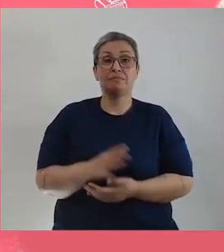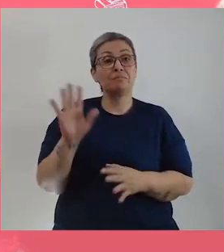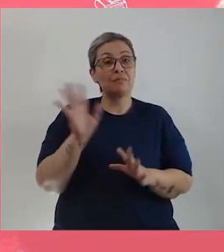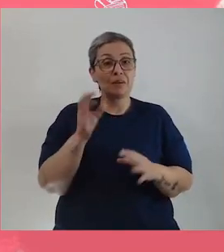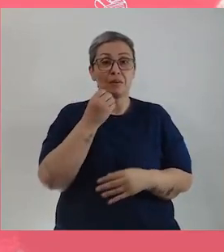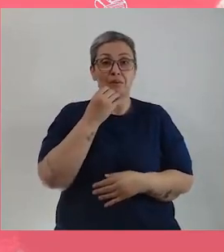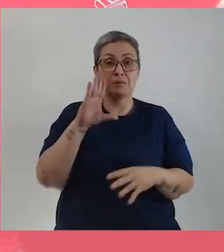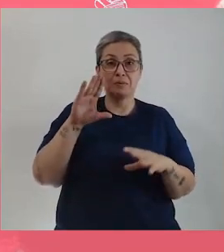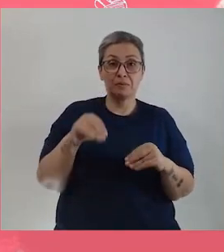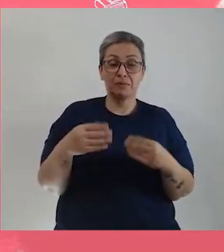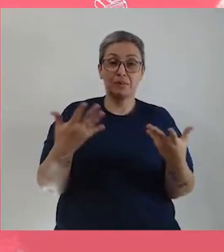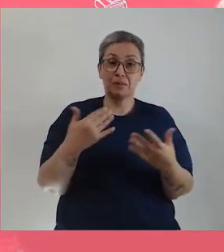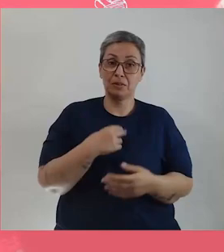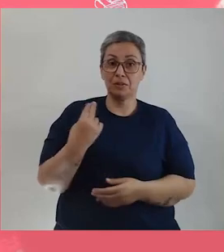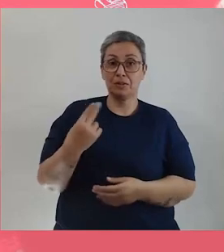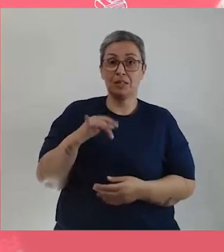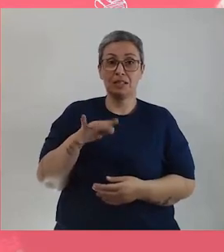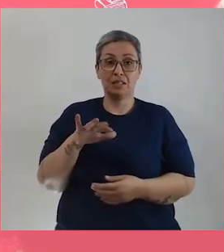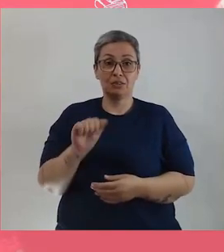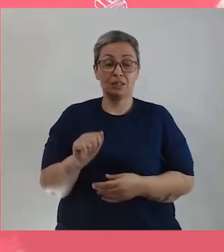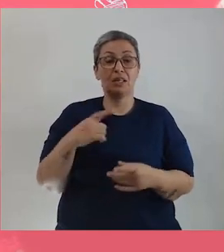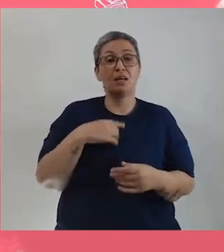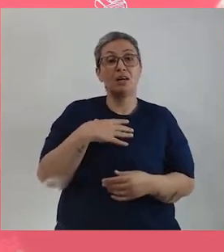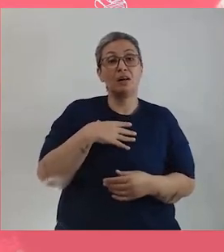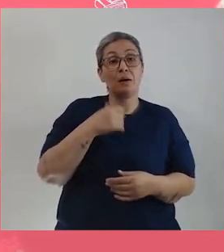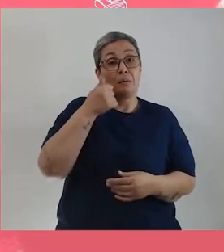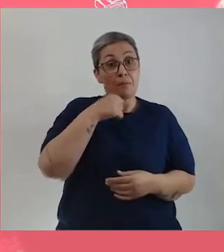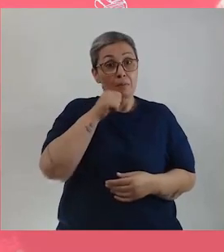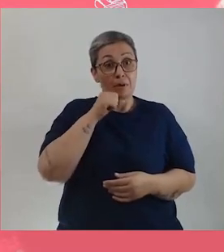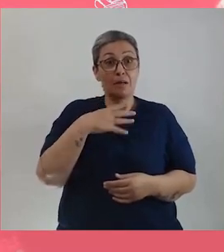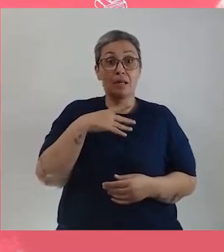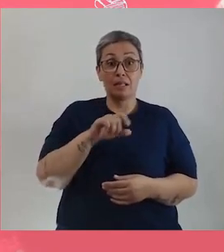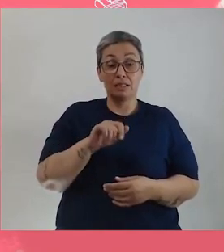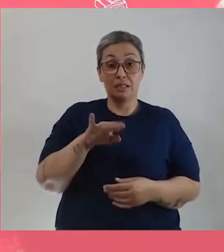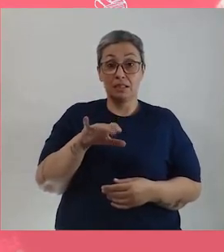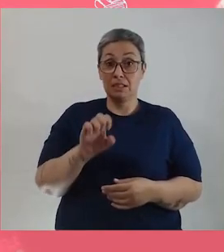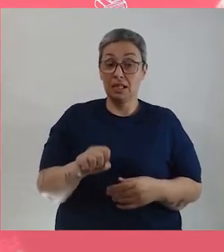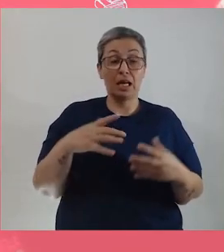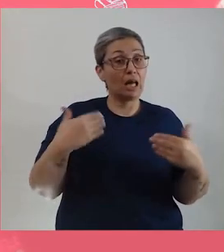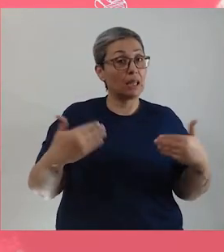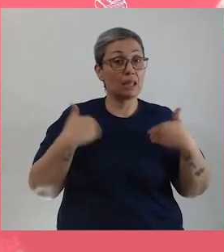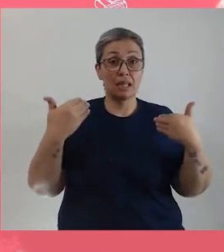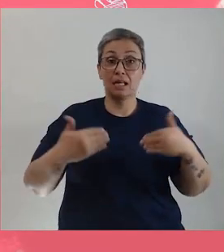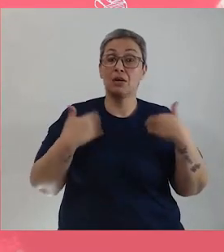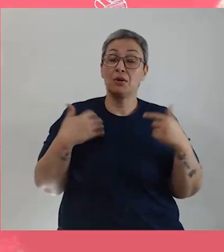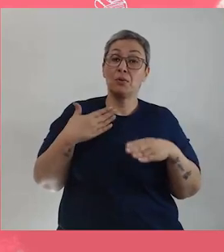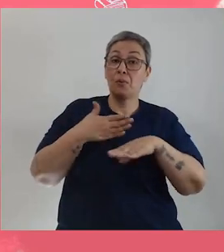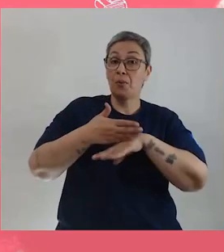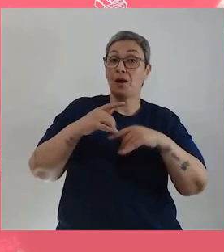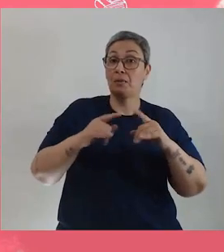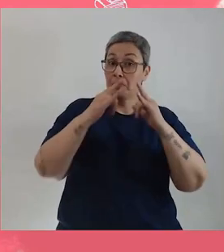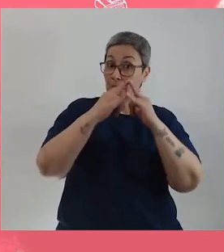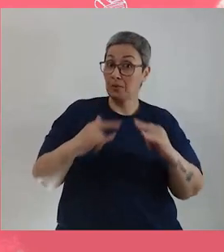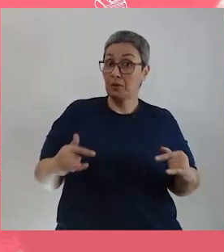Olá, boa noite. Eu sou a Deilda, mãe da Denise e Adriele. Para a Denise, é uma alegria muito grande vir